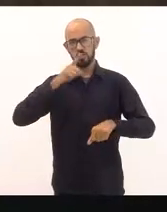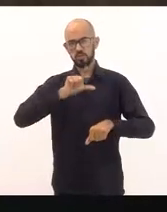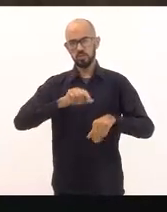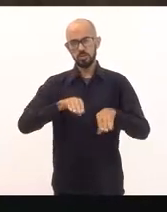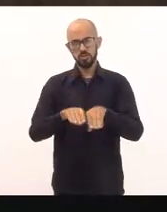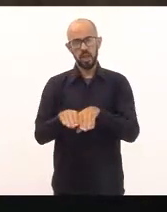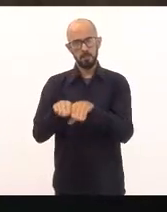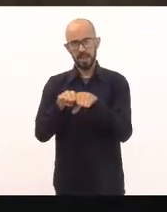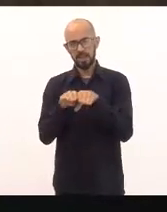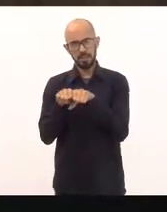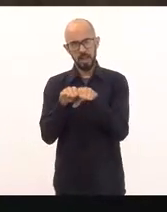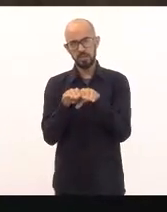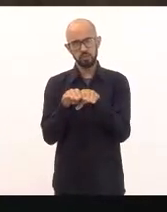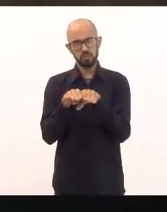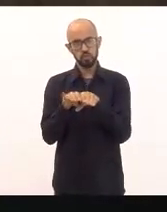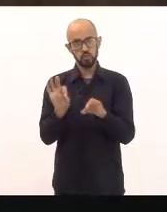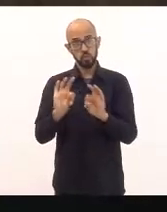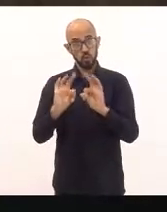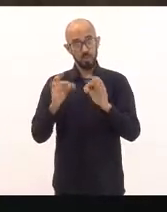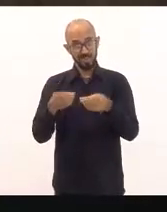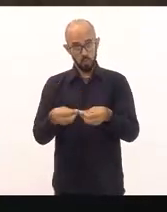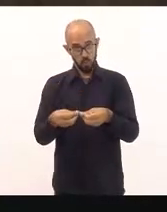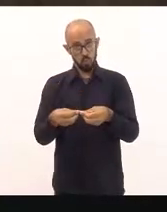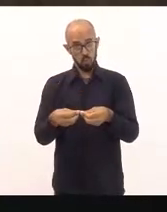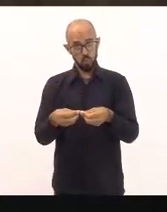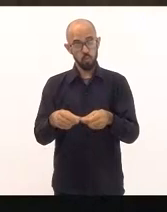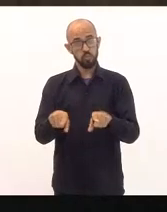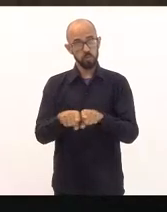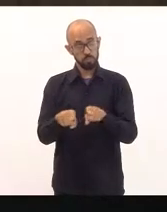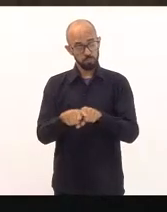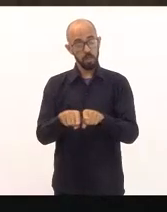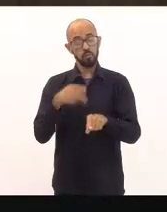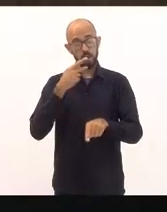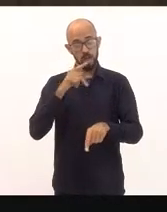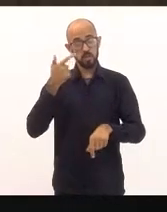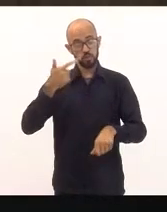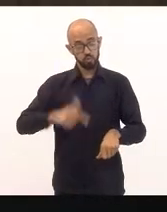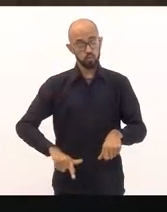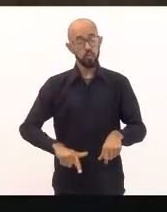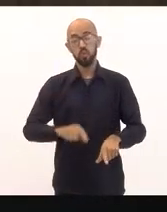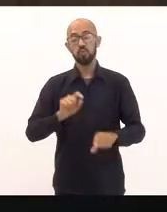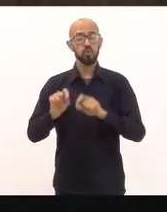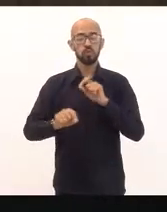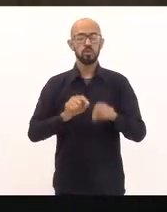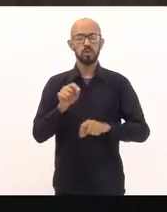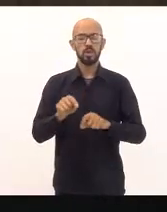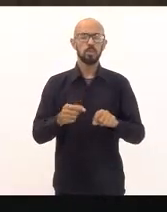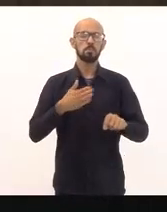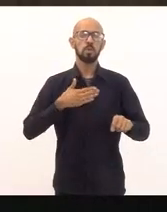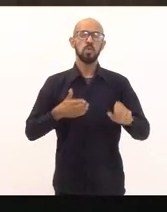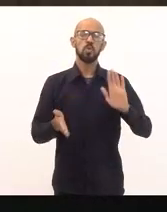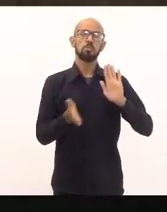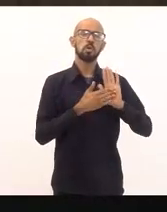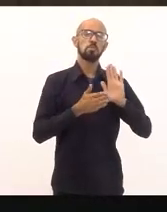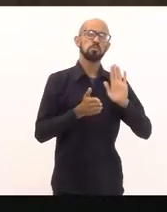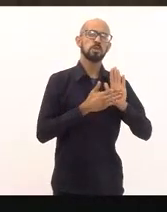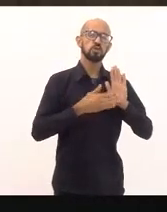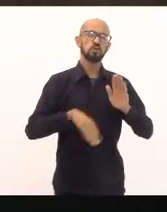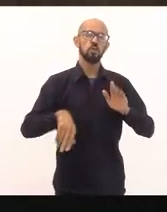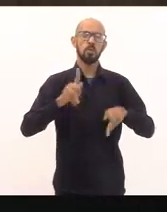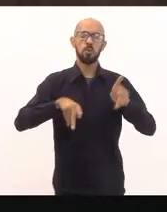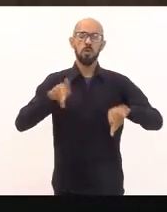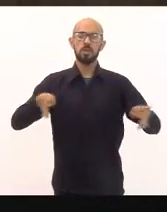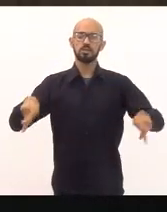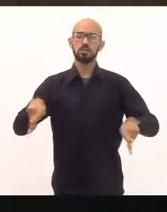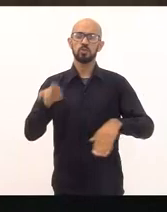integralidade. Eu quero, mais uma vez aqui, renovar o meu compromisso com o povo do Estado do Rio de Janeiro. E